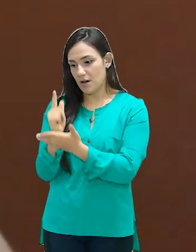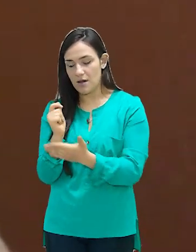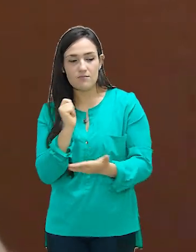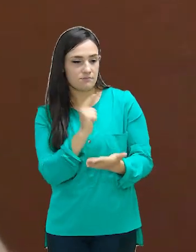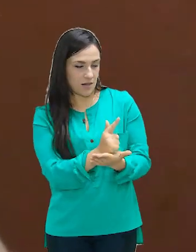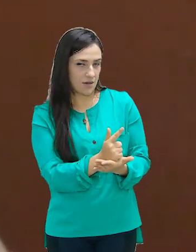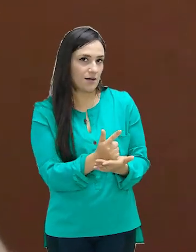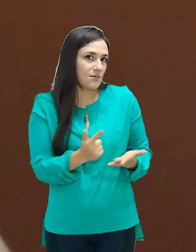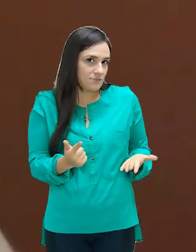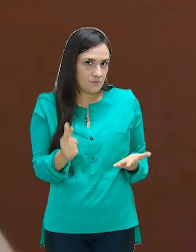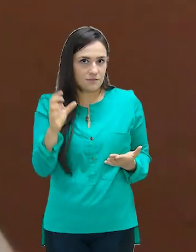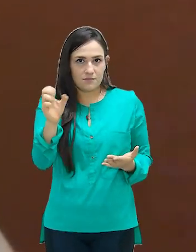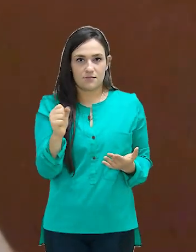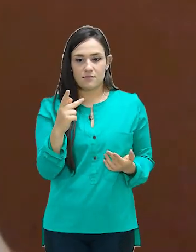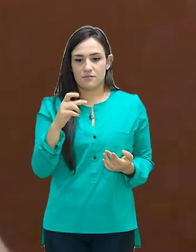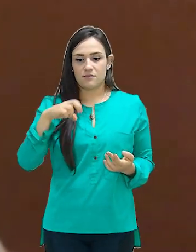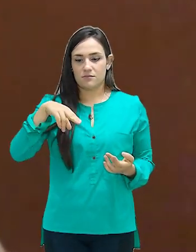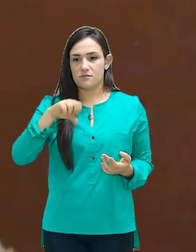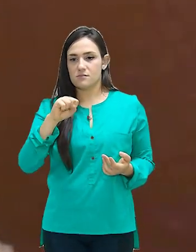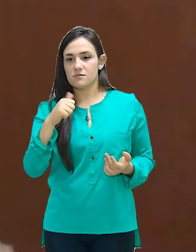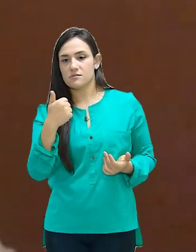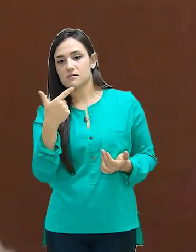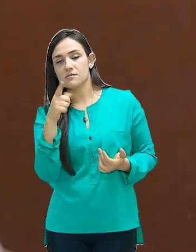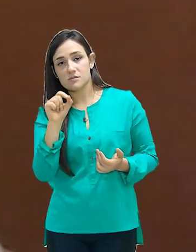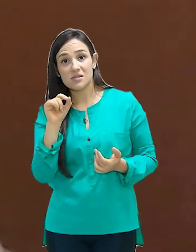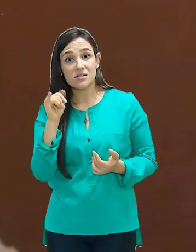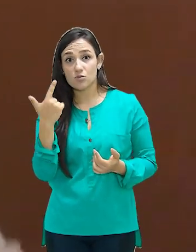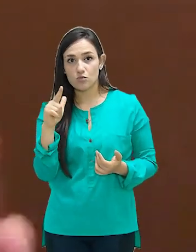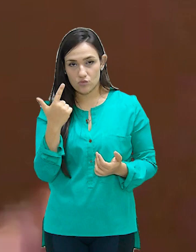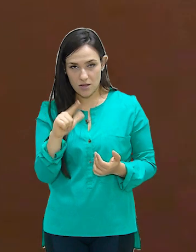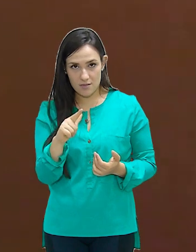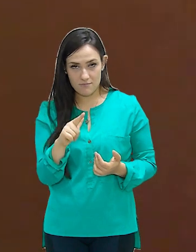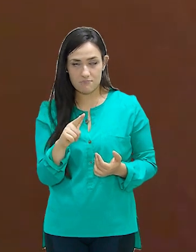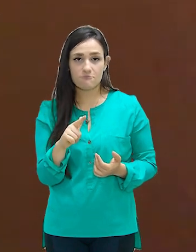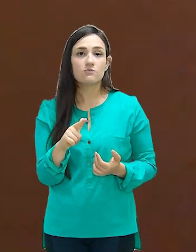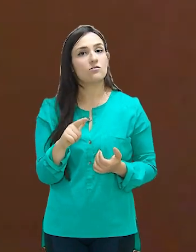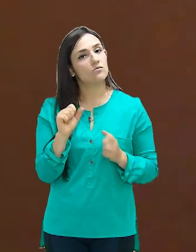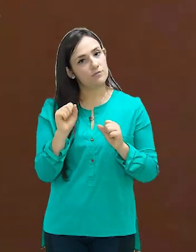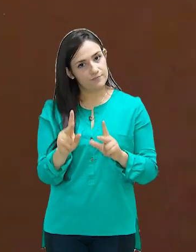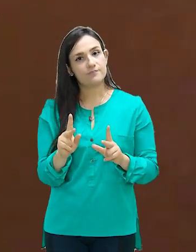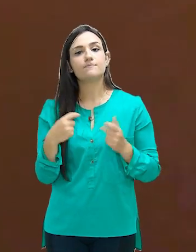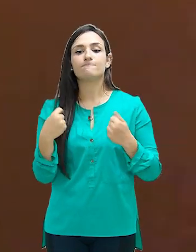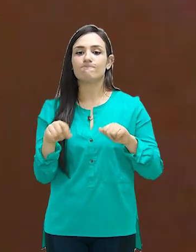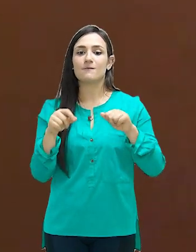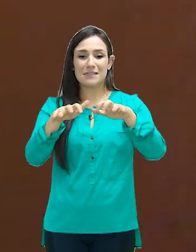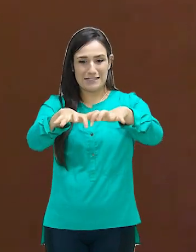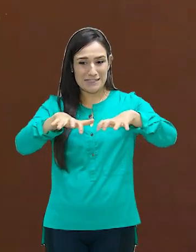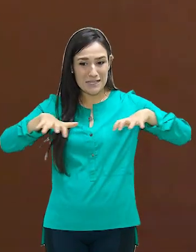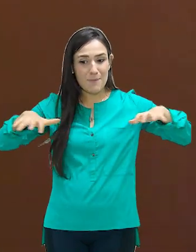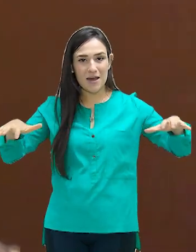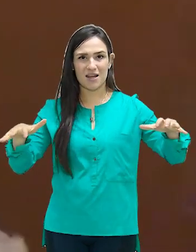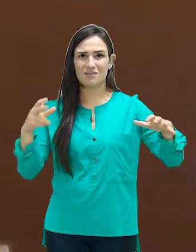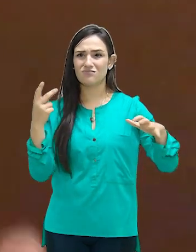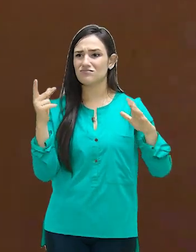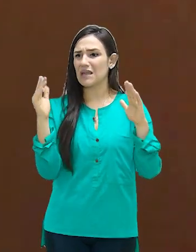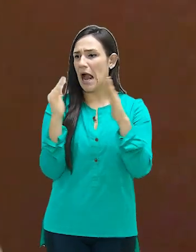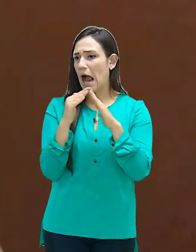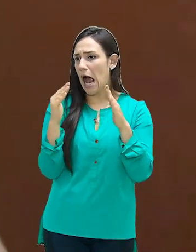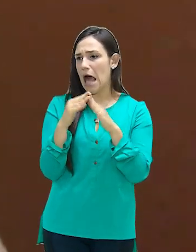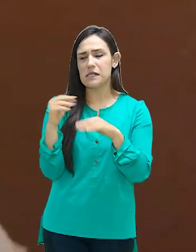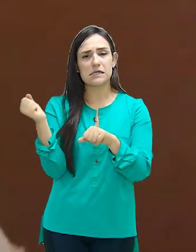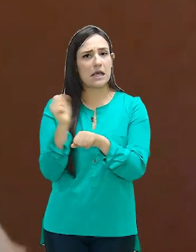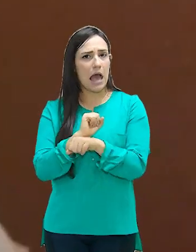esses integrantes dessa relação que está sendo dissolvida. A gente vai ter que partilhar todos os bens adquiridos ou